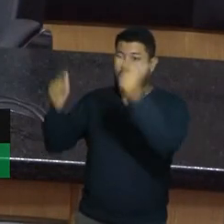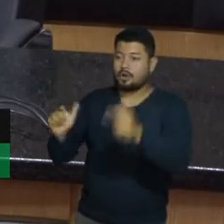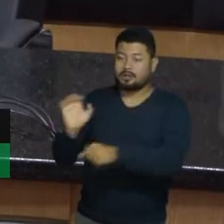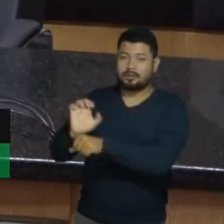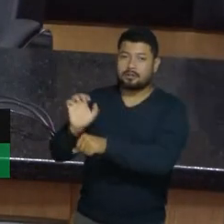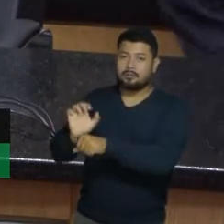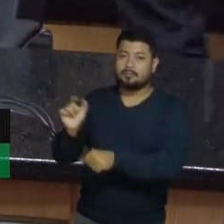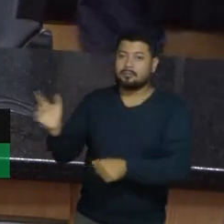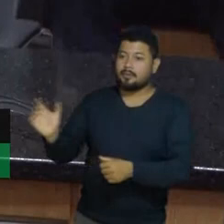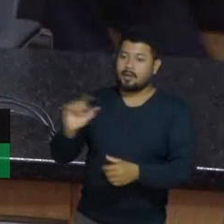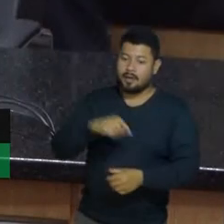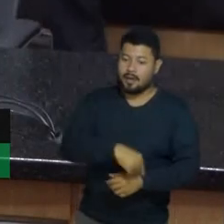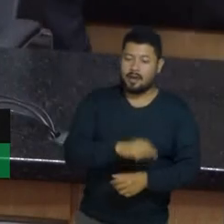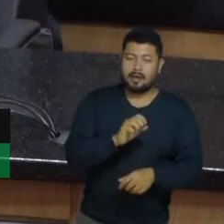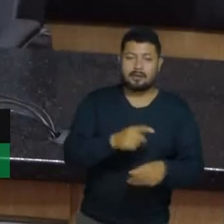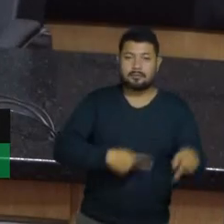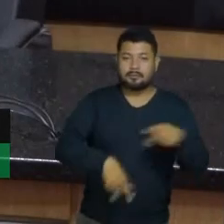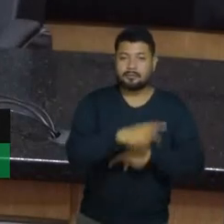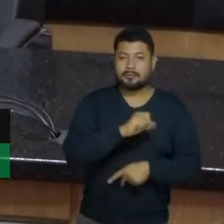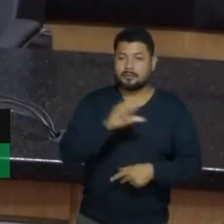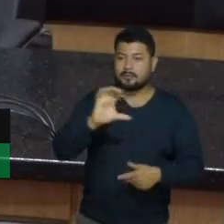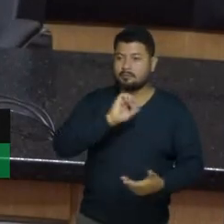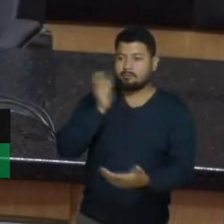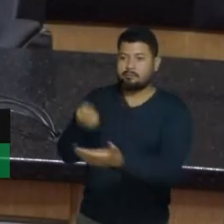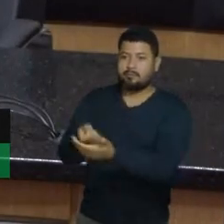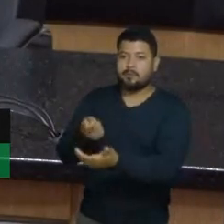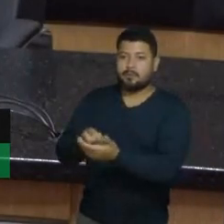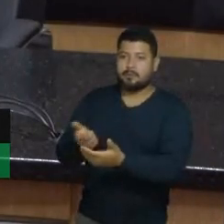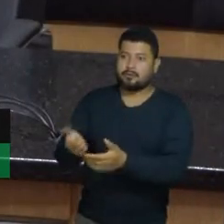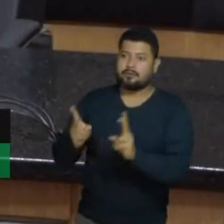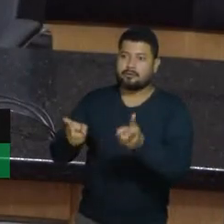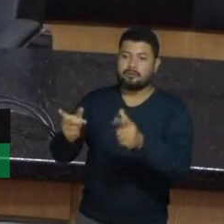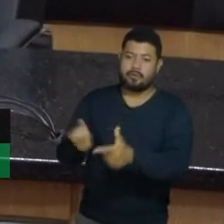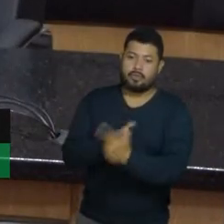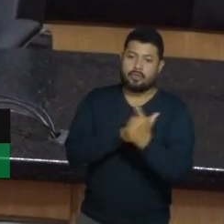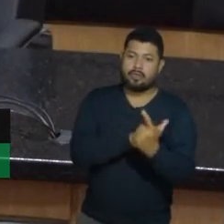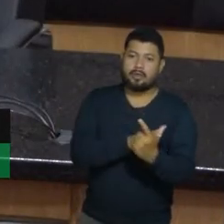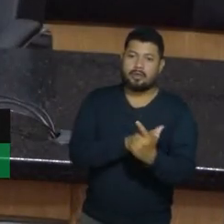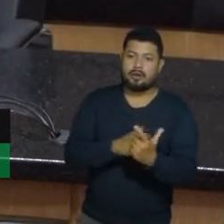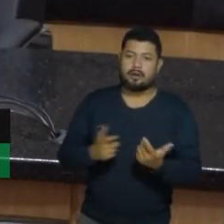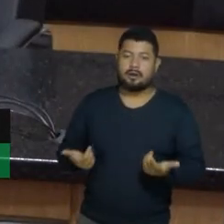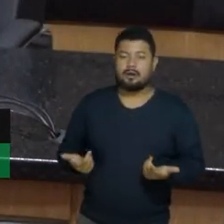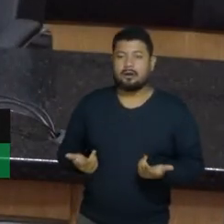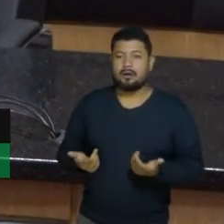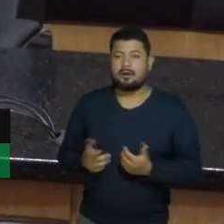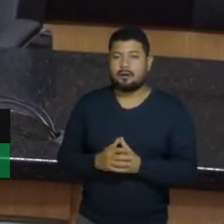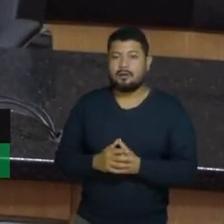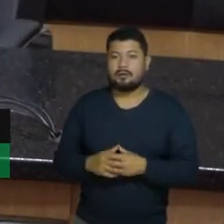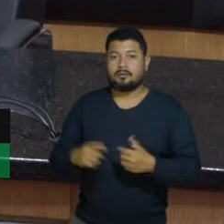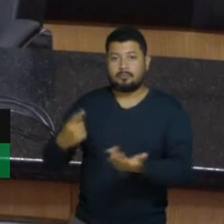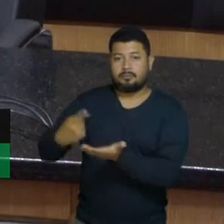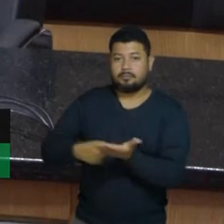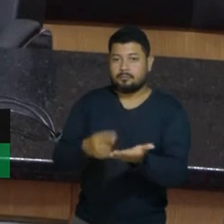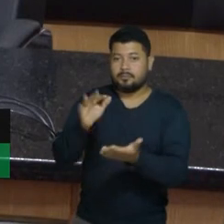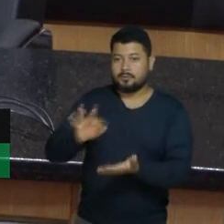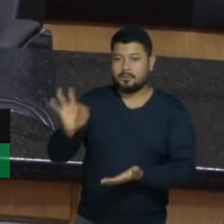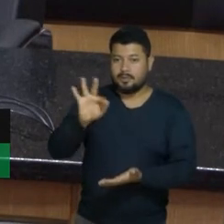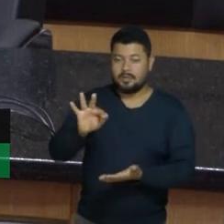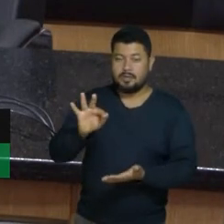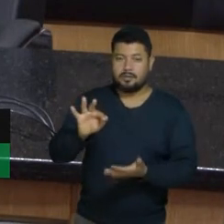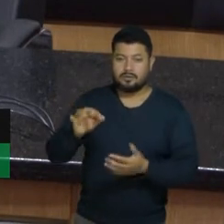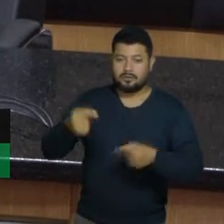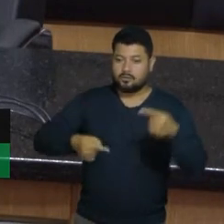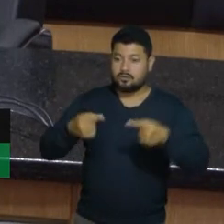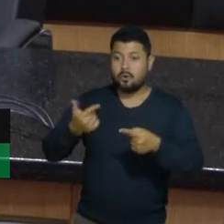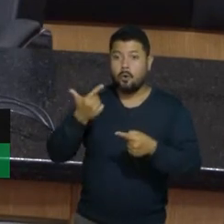catarinense está pagando a conta e ainda tem dívida com o governo federal. Outra coisa, além de pacto federativo, a gente precisa discutir o custo da máquina pública. Nós